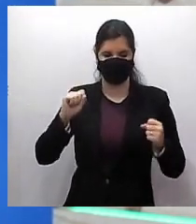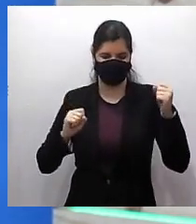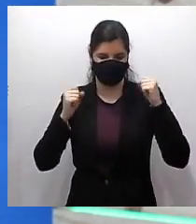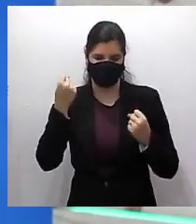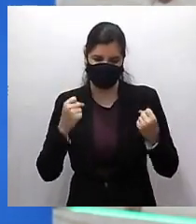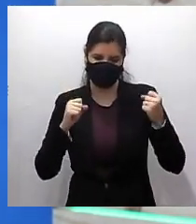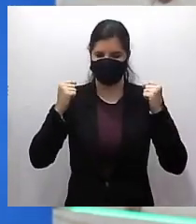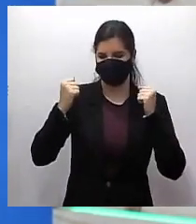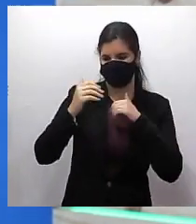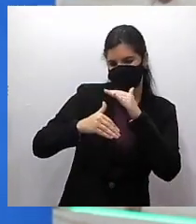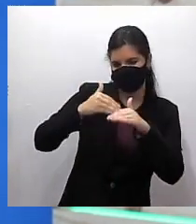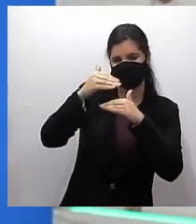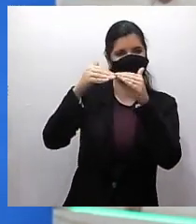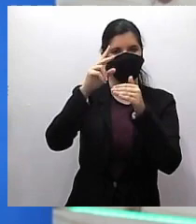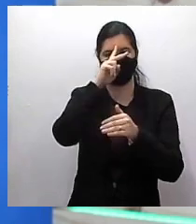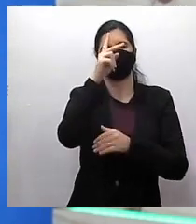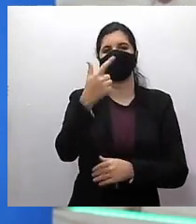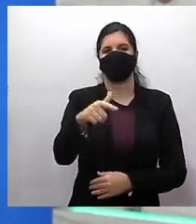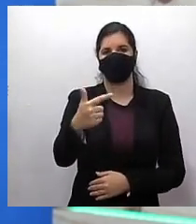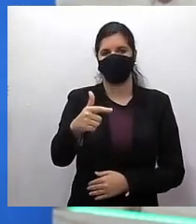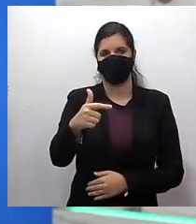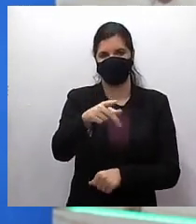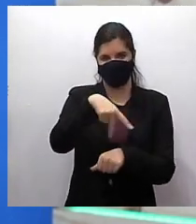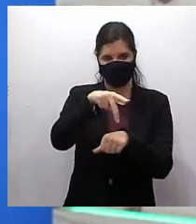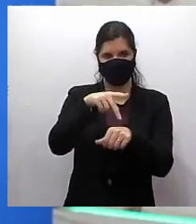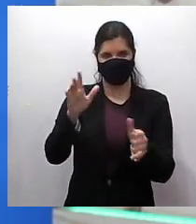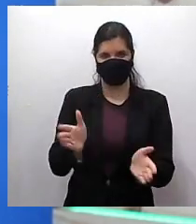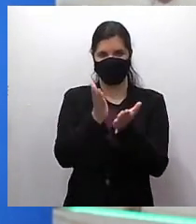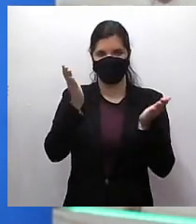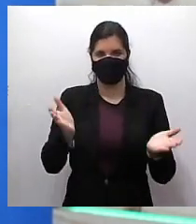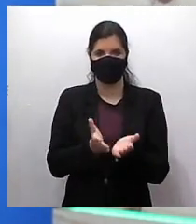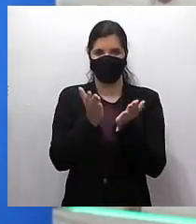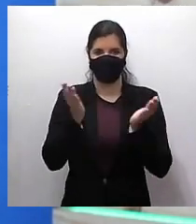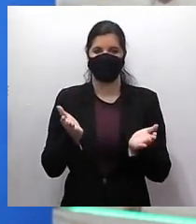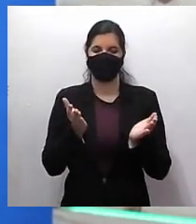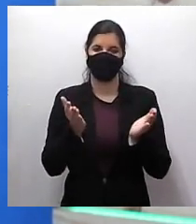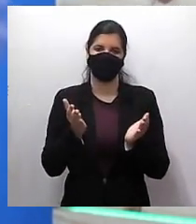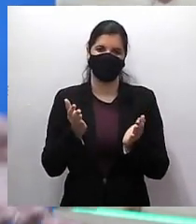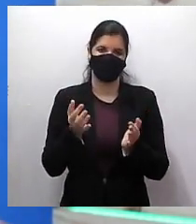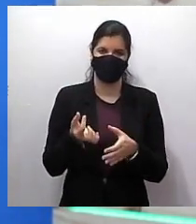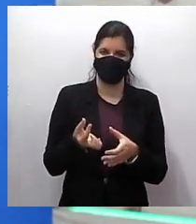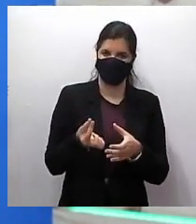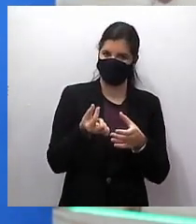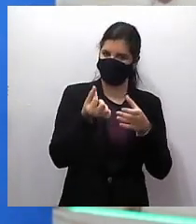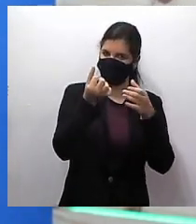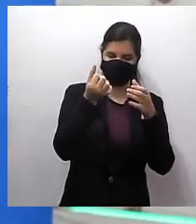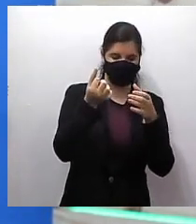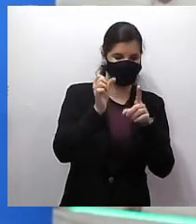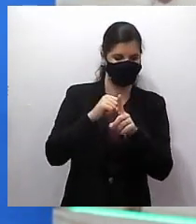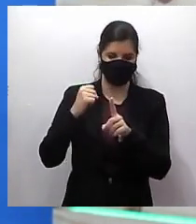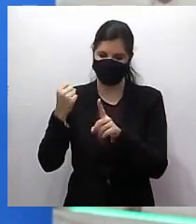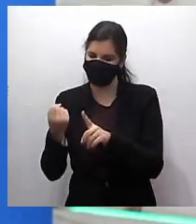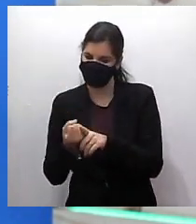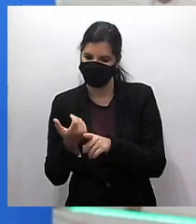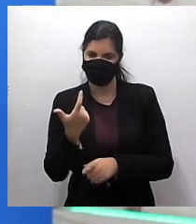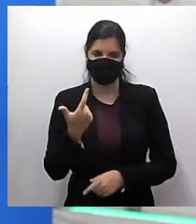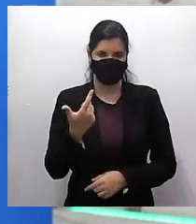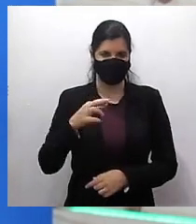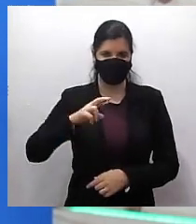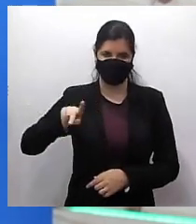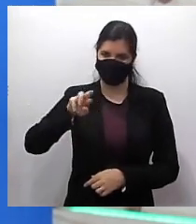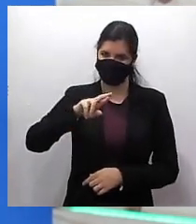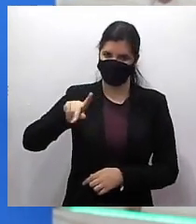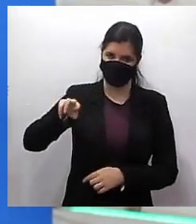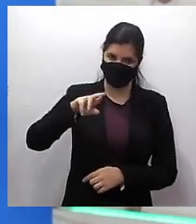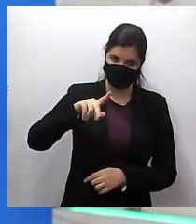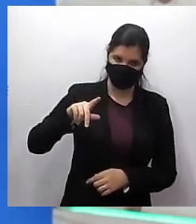forte. Era um país pobre. E aí o que acontece? Nem era capitalista, nem era socialista. O Brasil não se identificava